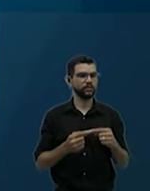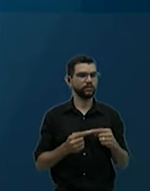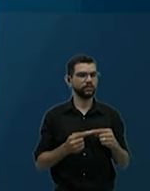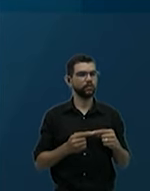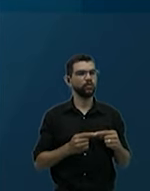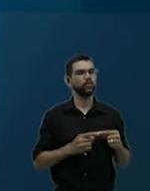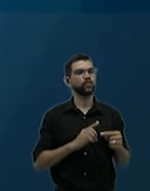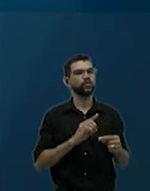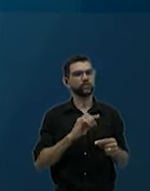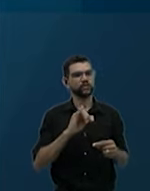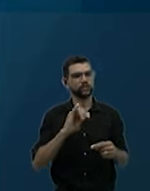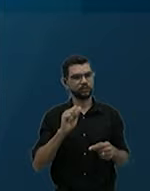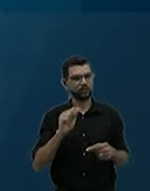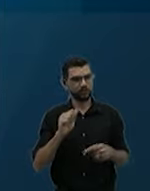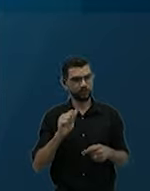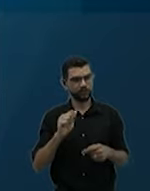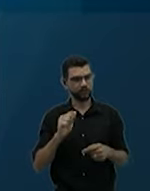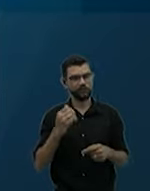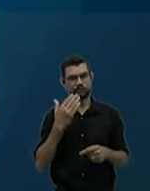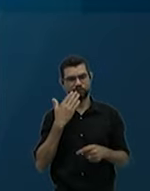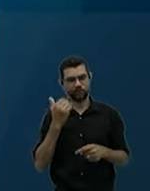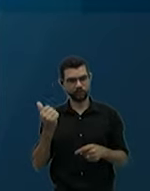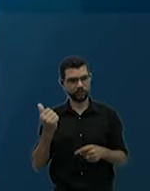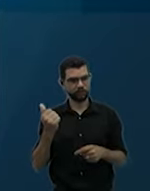O ministro Gurgel